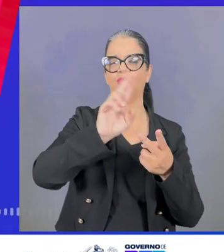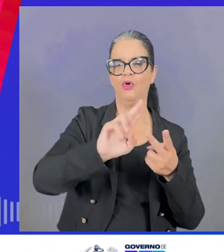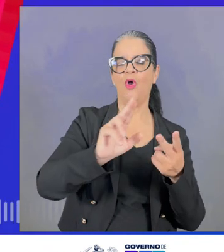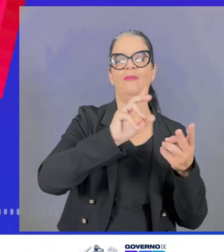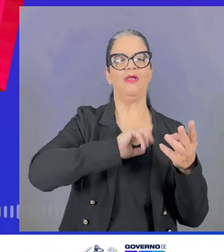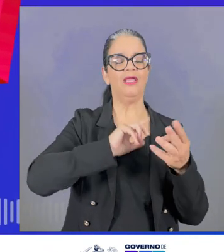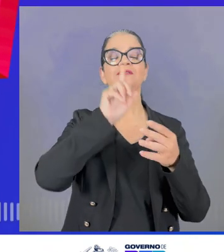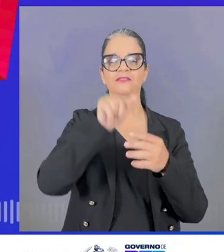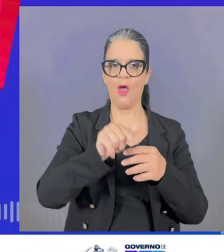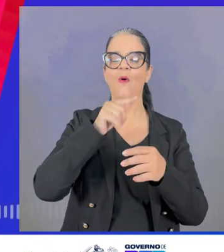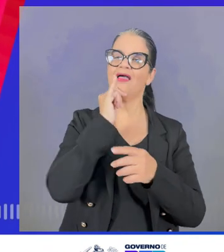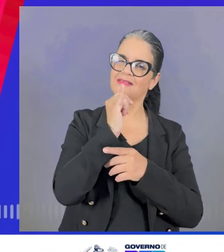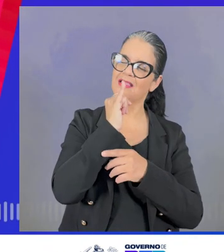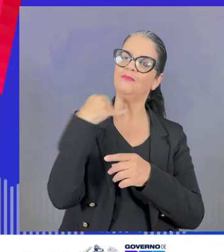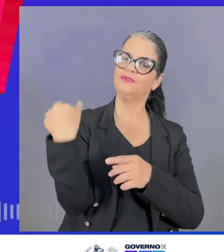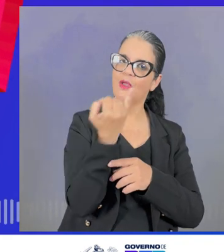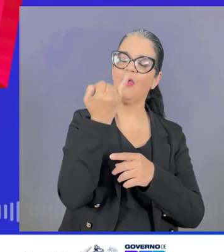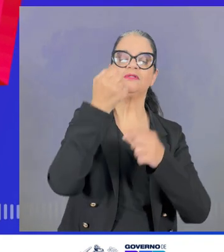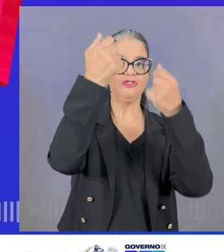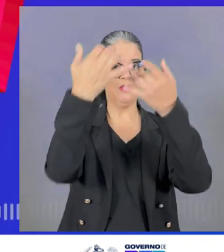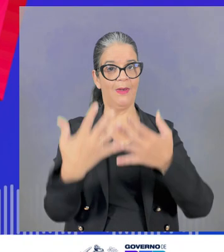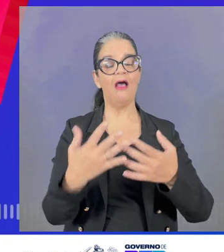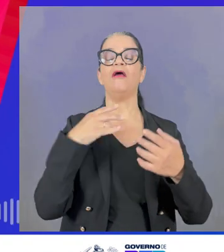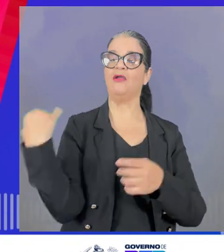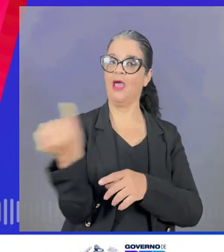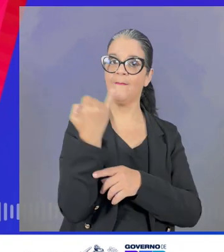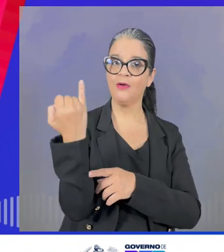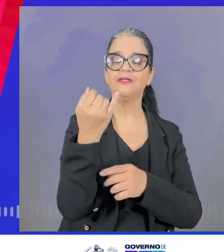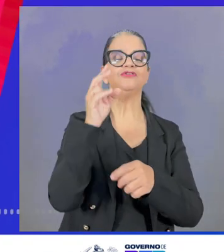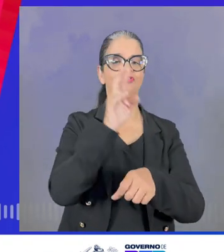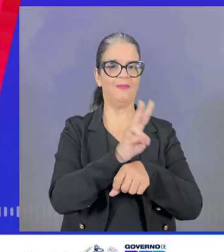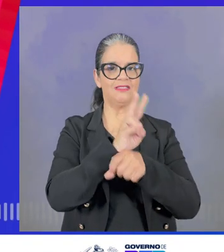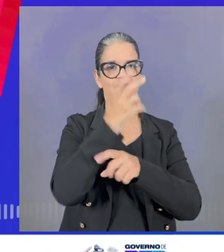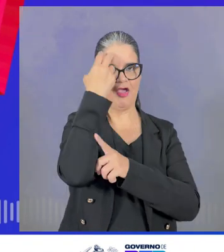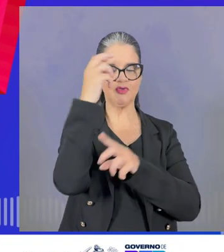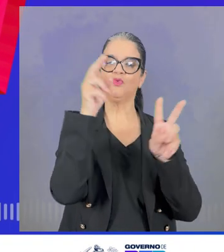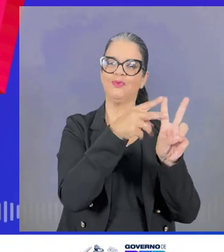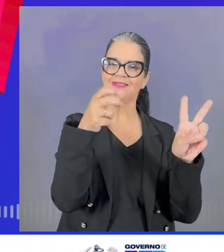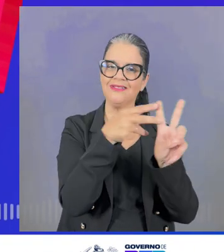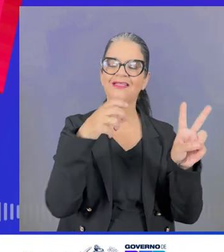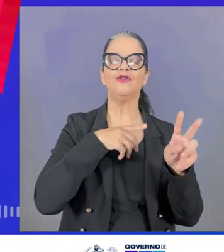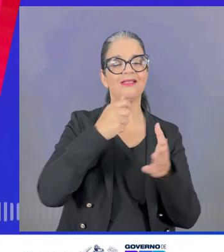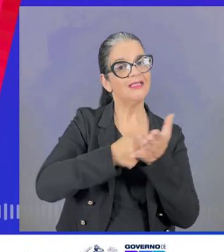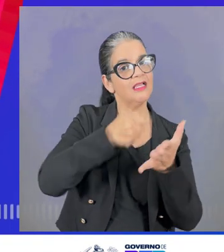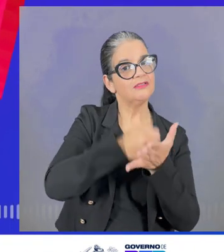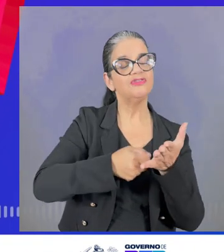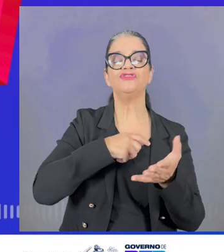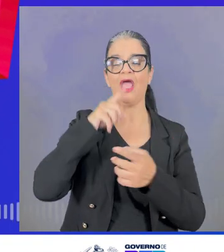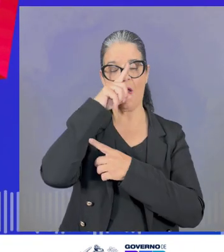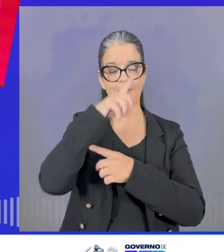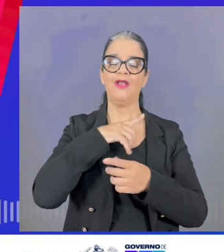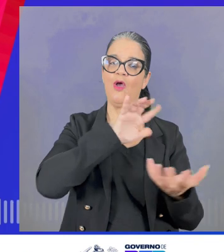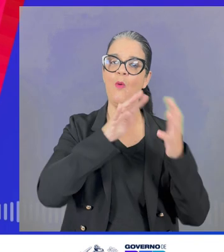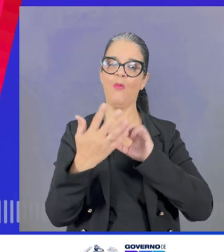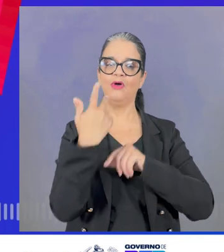krenak são grandes exemplos disso trazendo à tona a importância de preservar as culturas indígenas e resistir as ameaças ao seu modo de